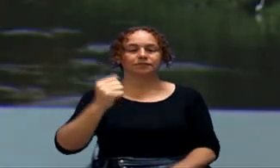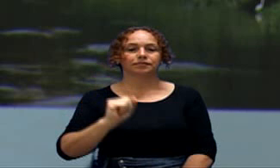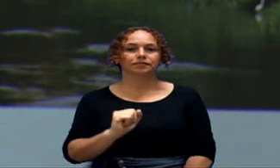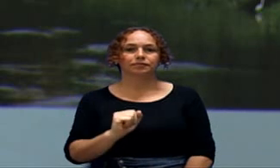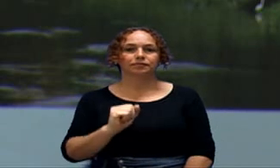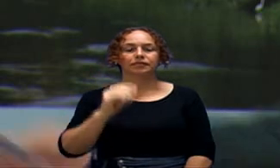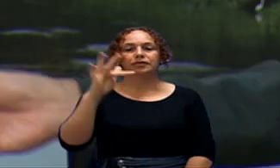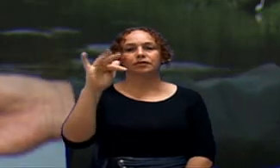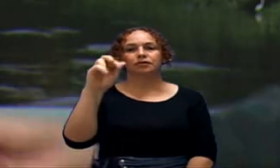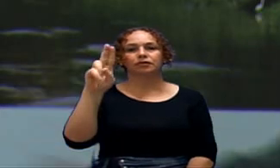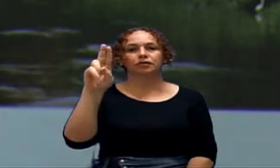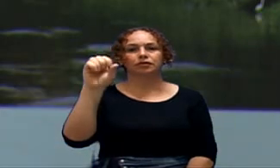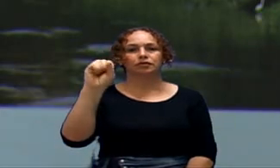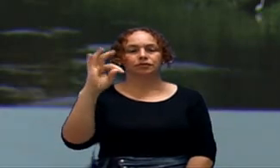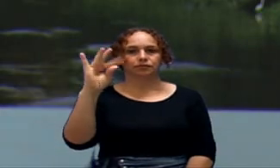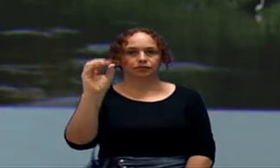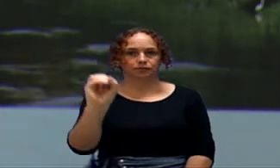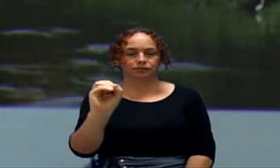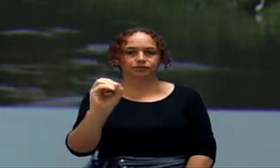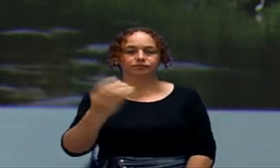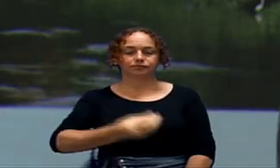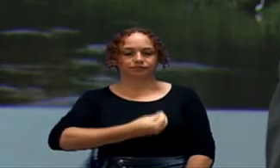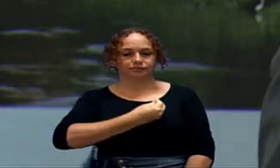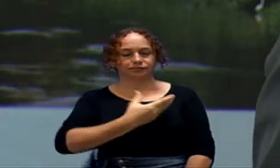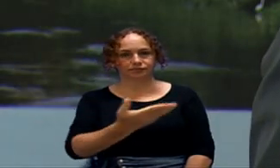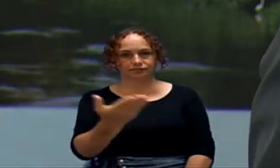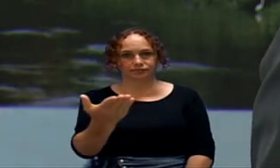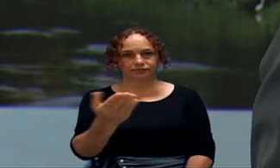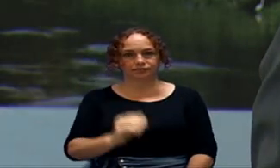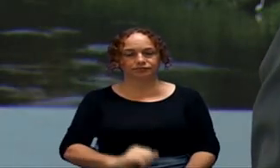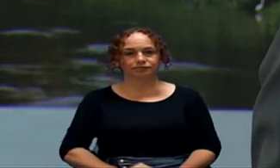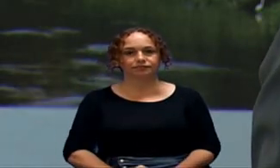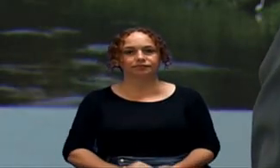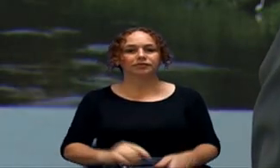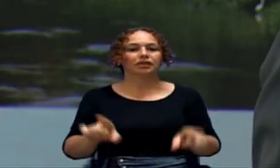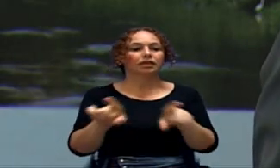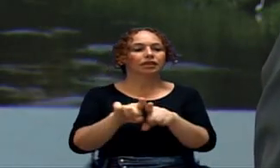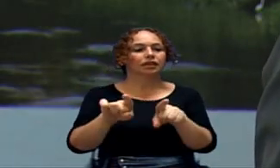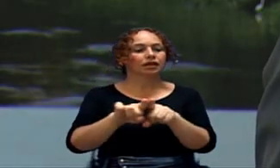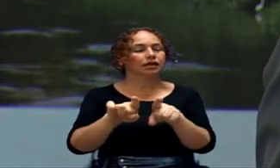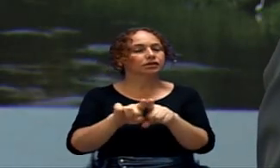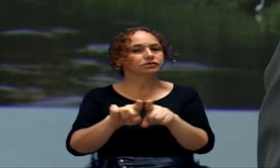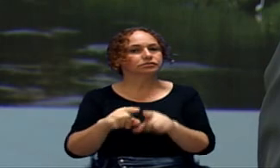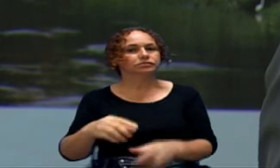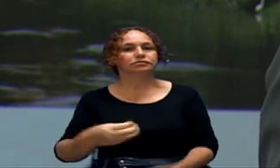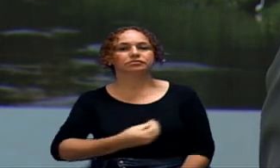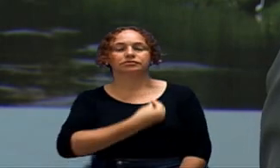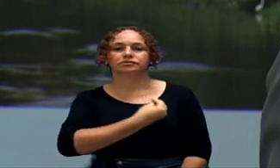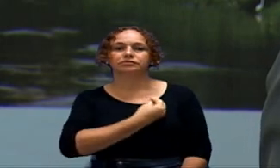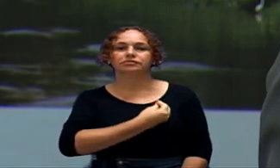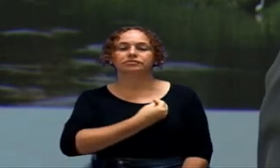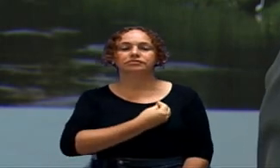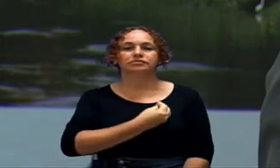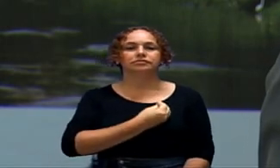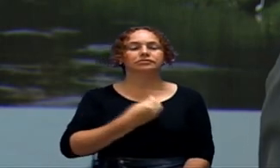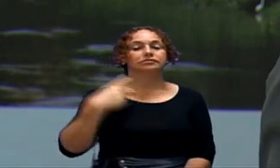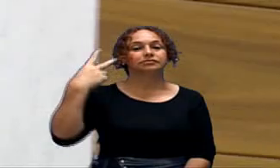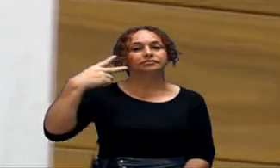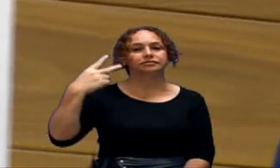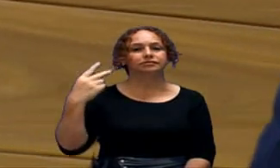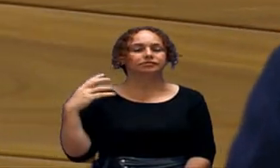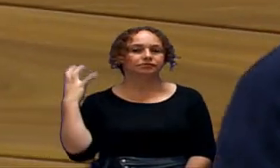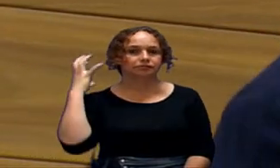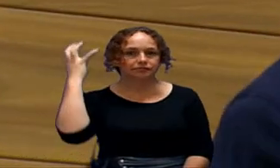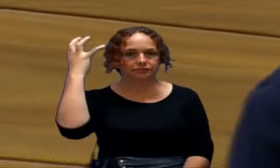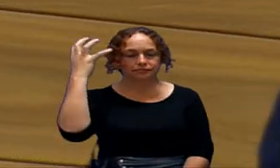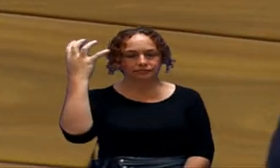Fausto Pérez. Por favor, vereador Fausto Pérez. E a presença também da vereadora Fernanda Garcia, que é presidente da